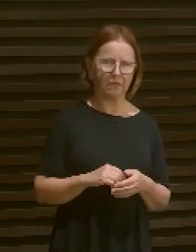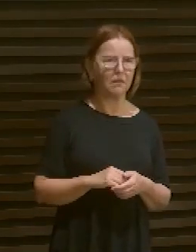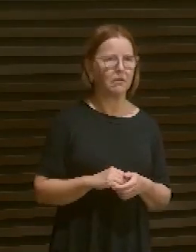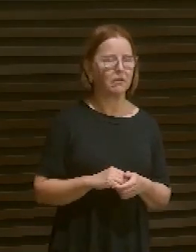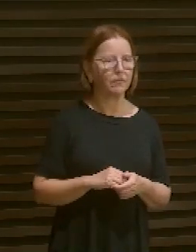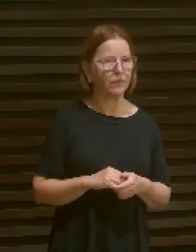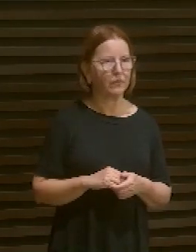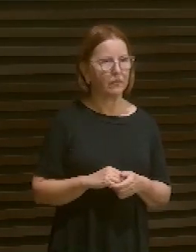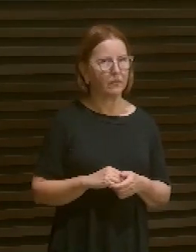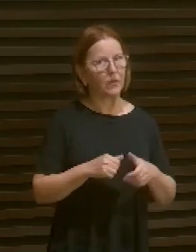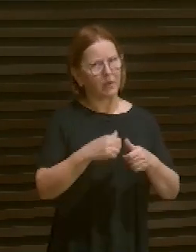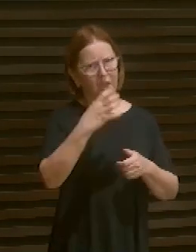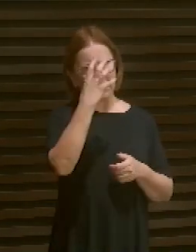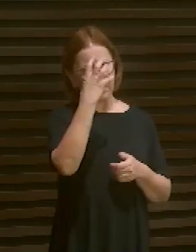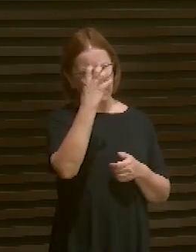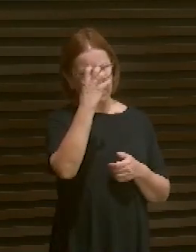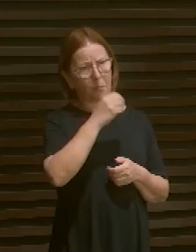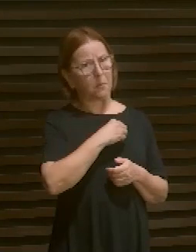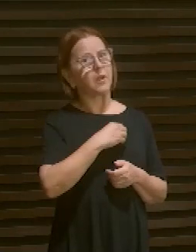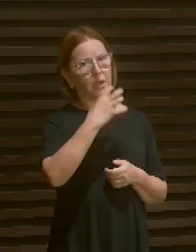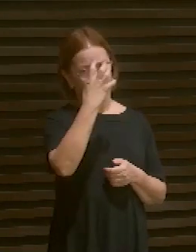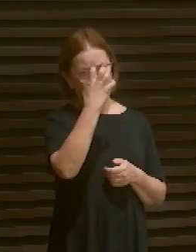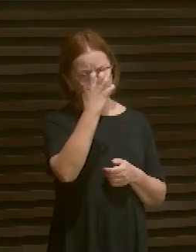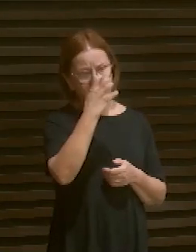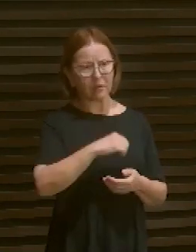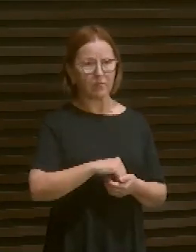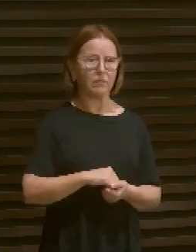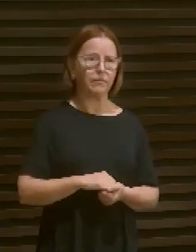Gente, a coisa é séria, pecado é coisa séria.